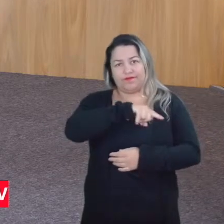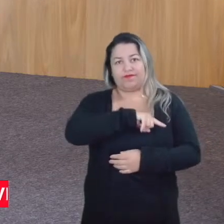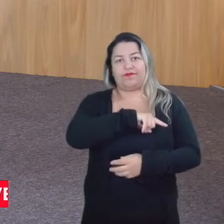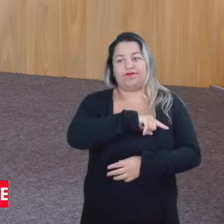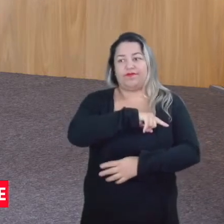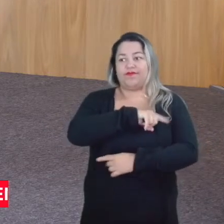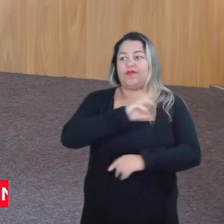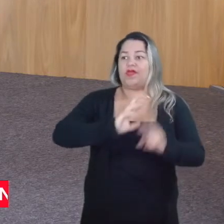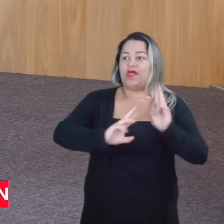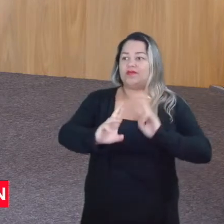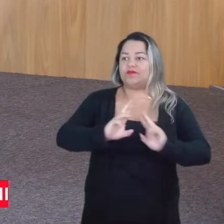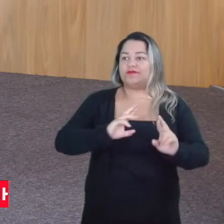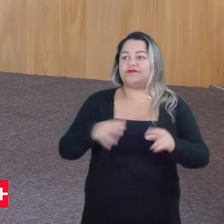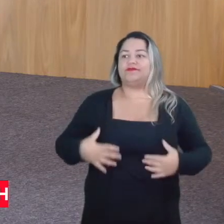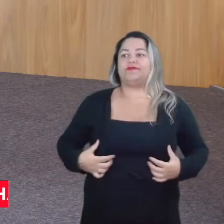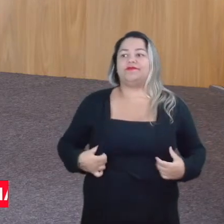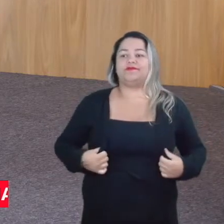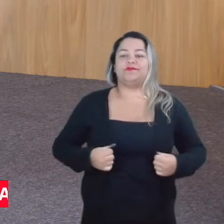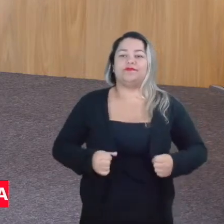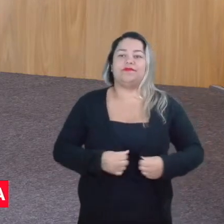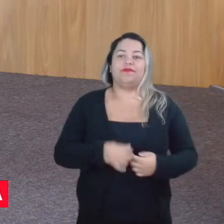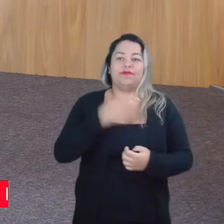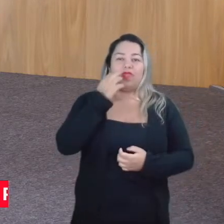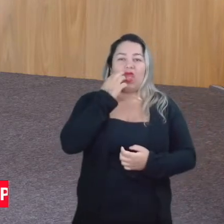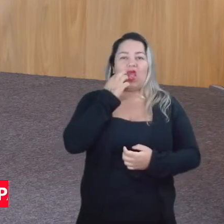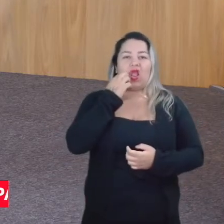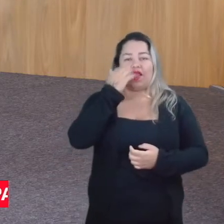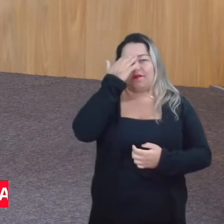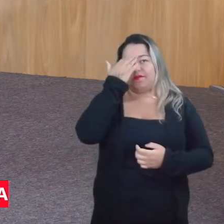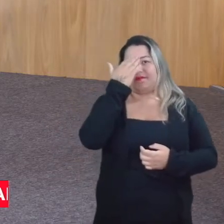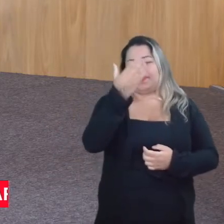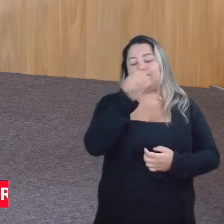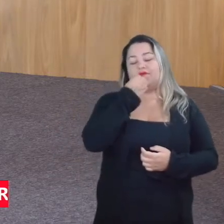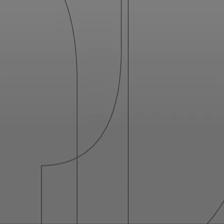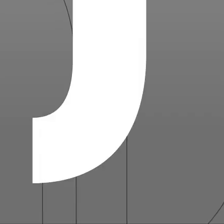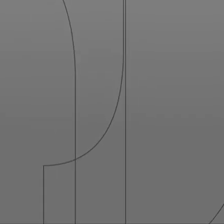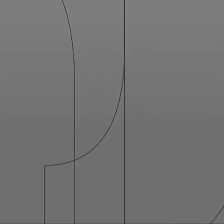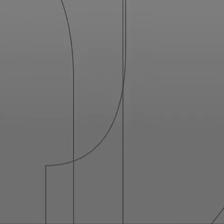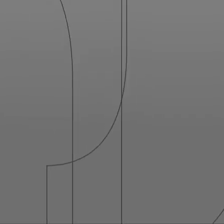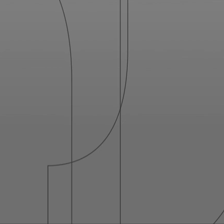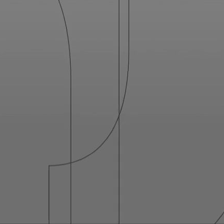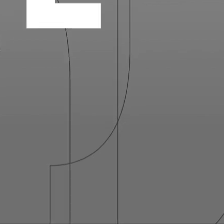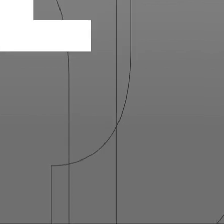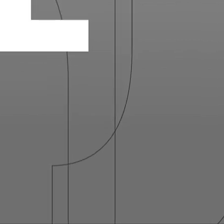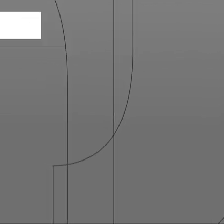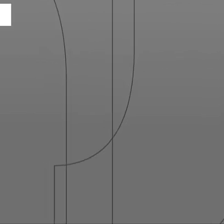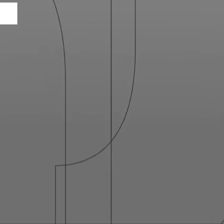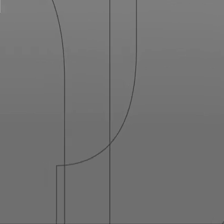relações. Obrigada, Cederi. Bom dia.